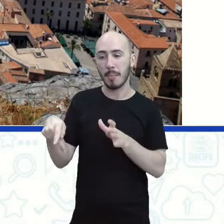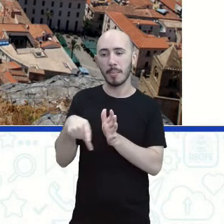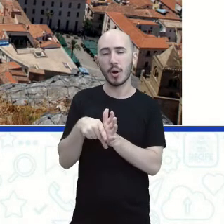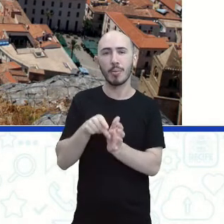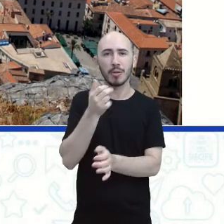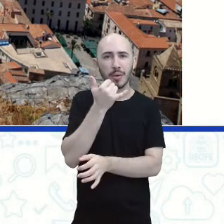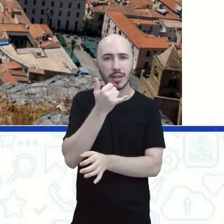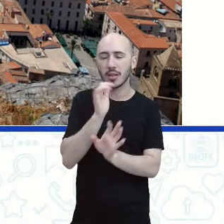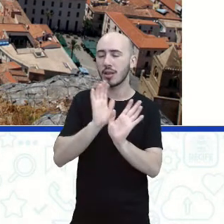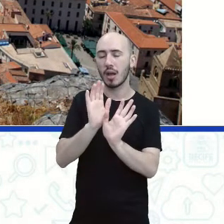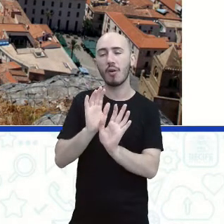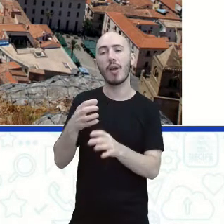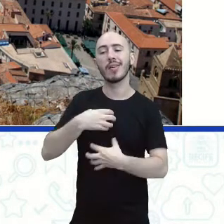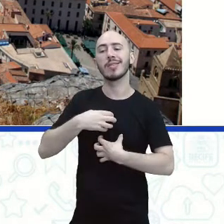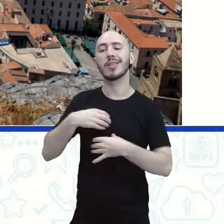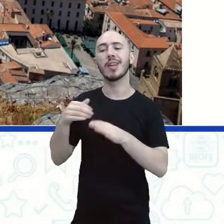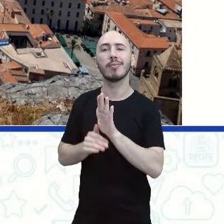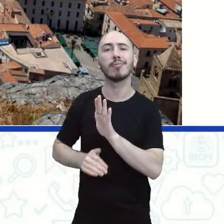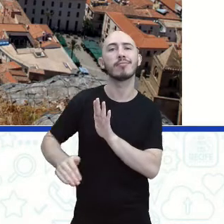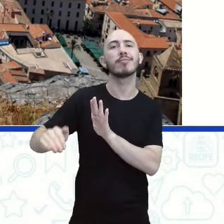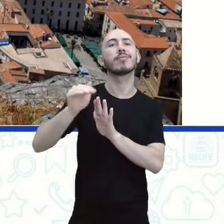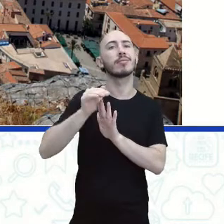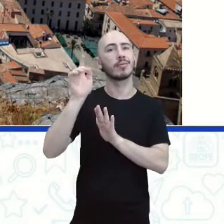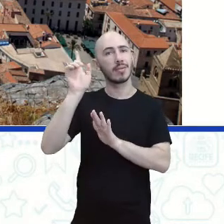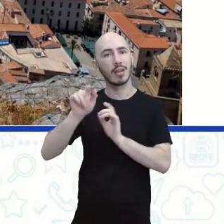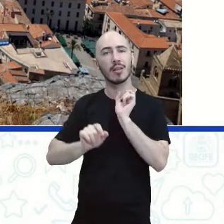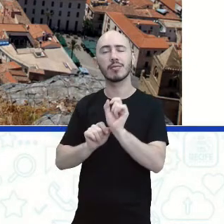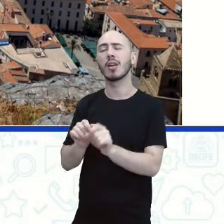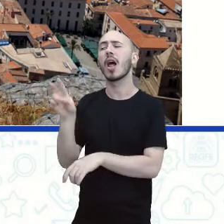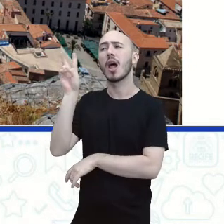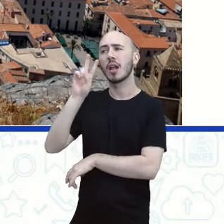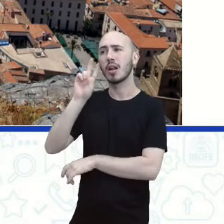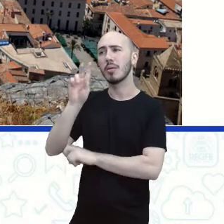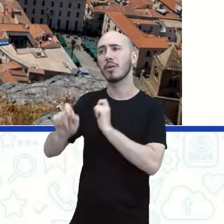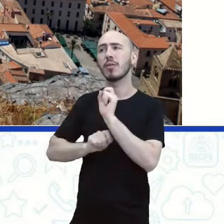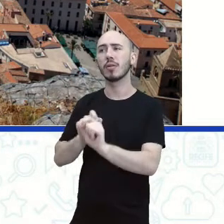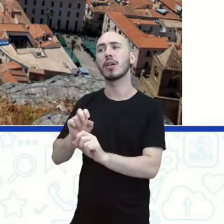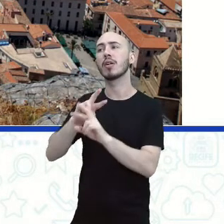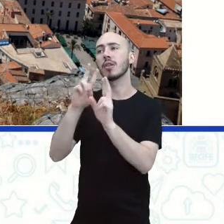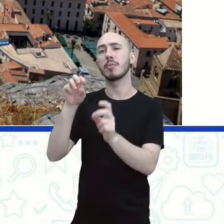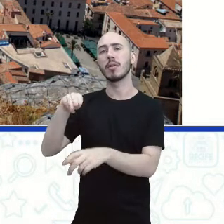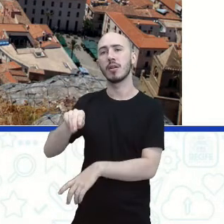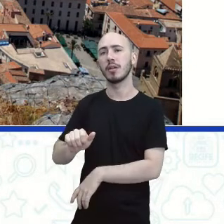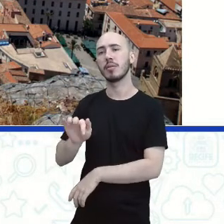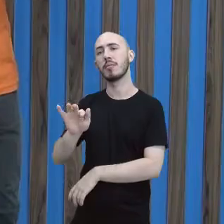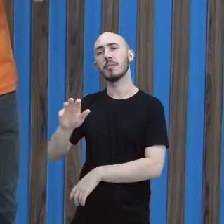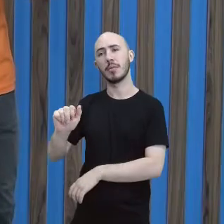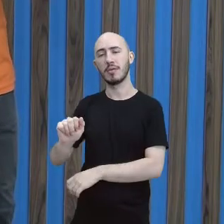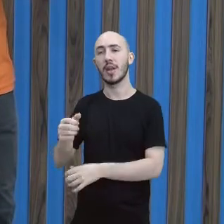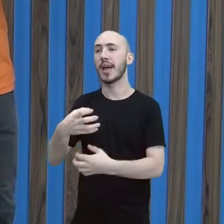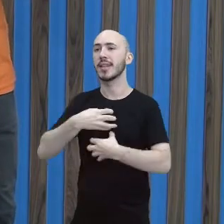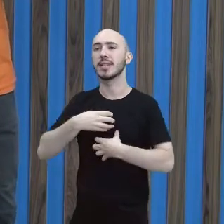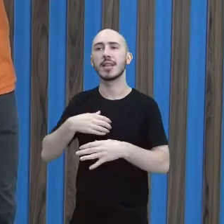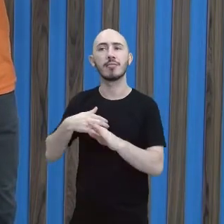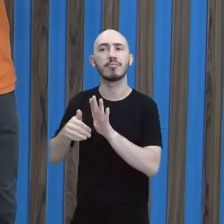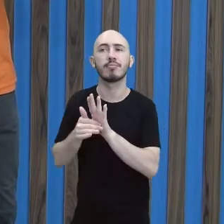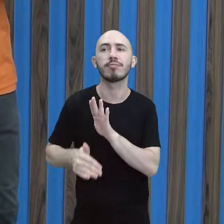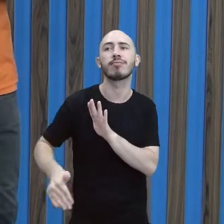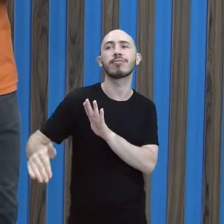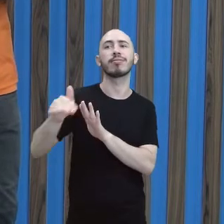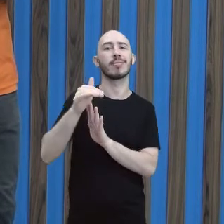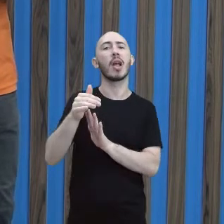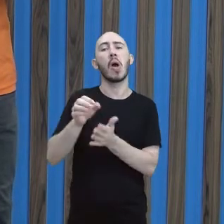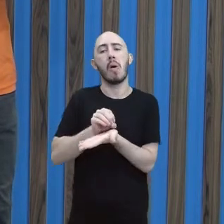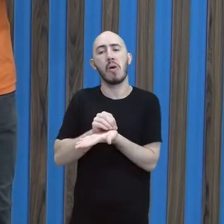italianos. Tanto lembra daquela questão da máfia, professor? Né? A máfia de Sicília, eles se sentem mais que italianos, eles se sentem os